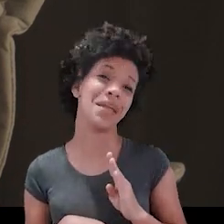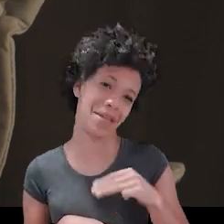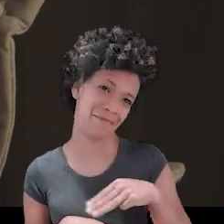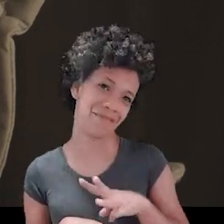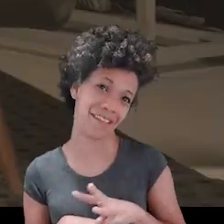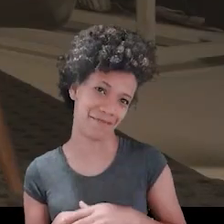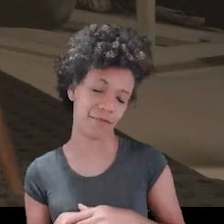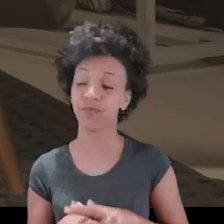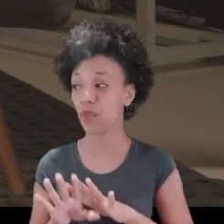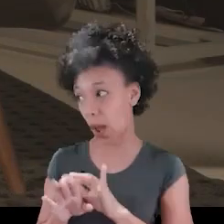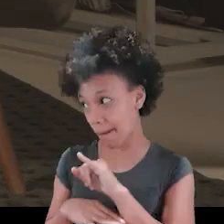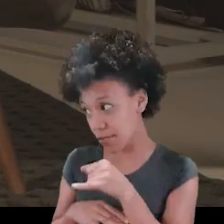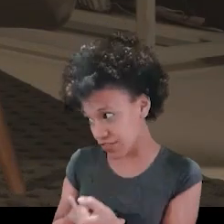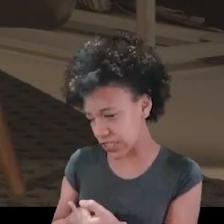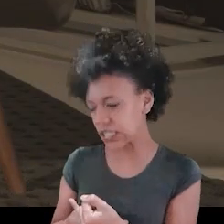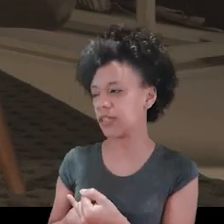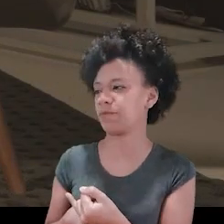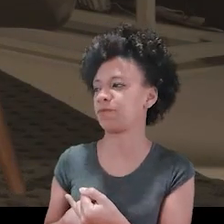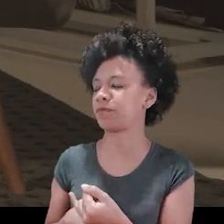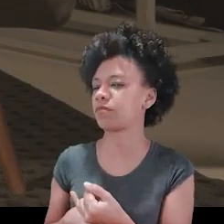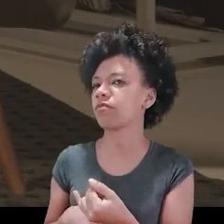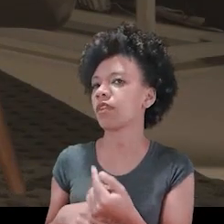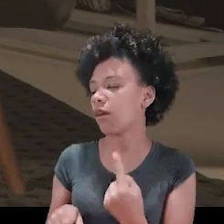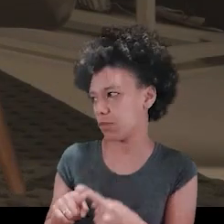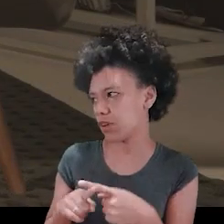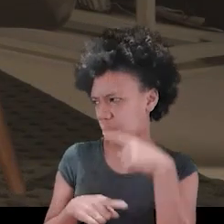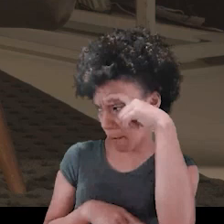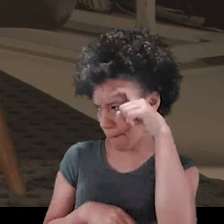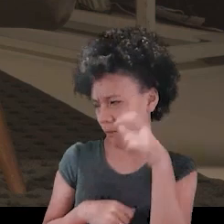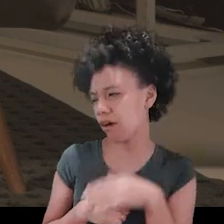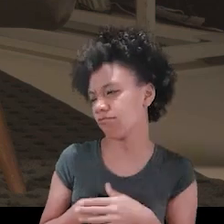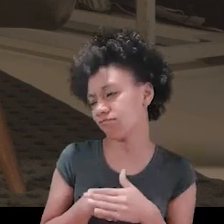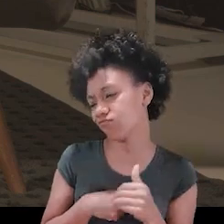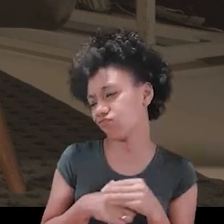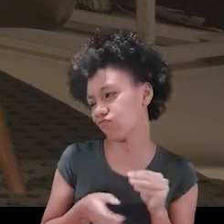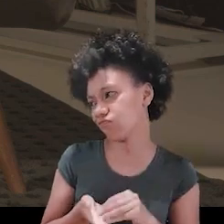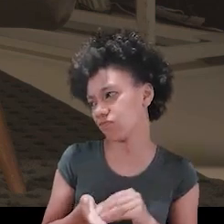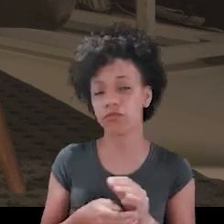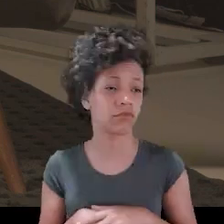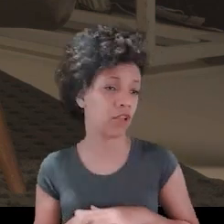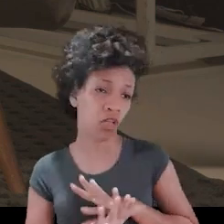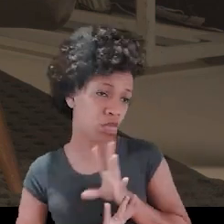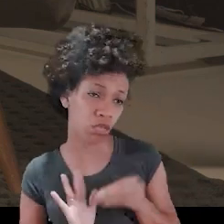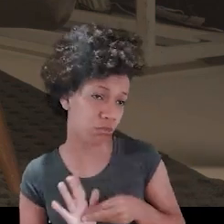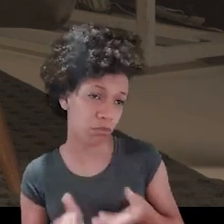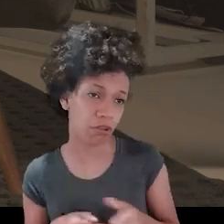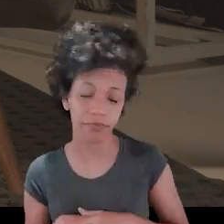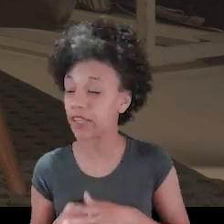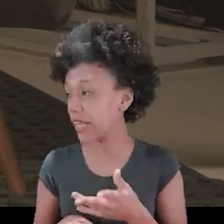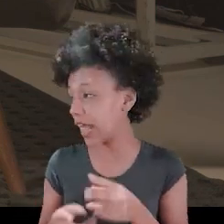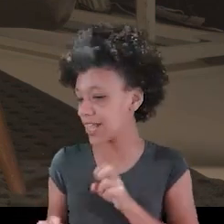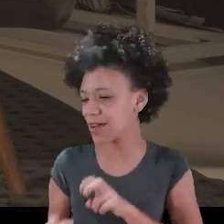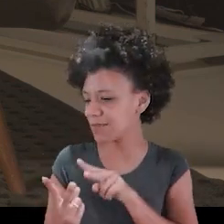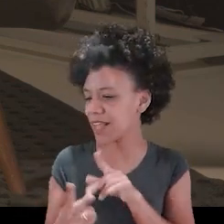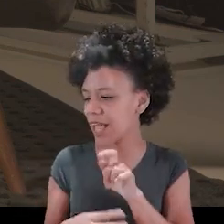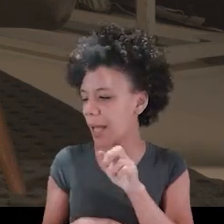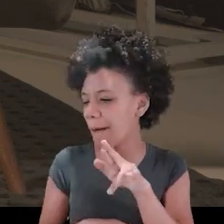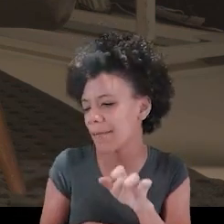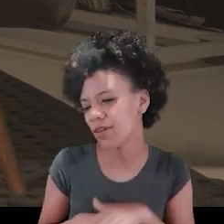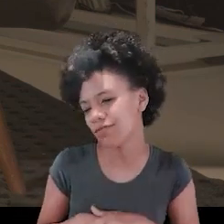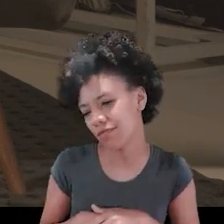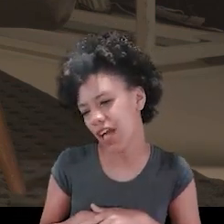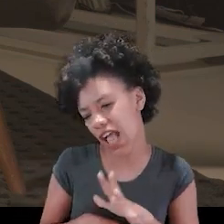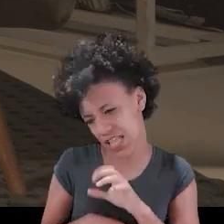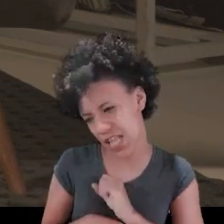e tu tava errado vamos contar aproveitando a deixa parece que o mal a carente também o número na região de graça para o Gabi